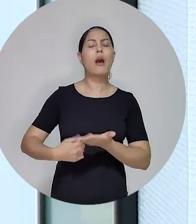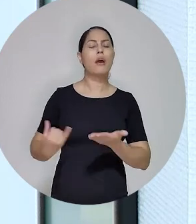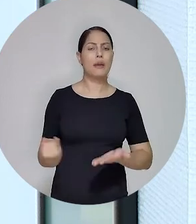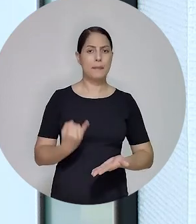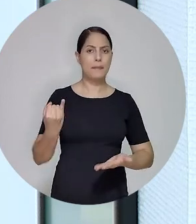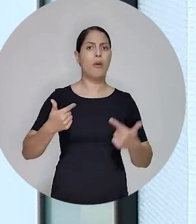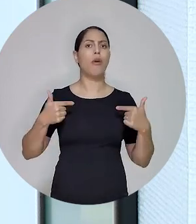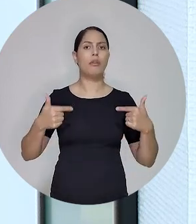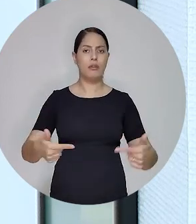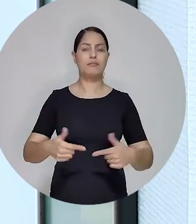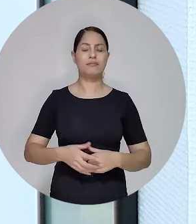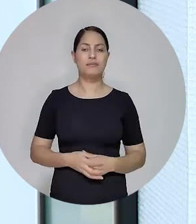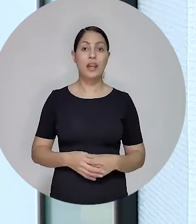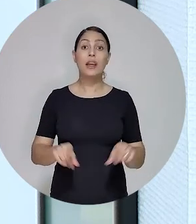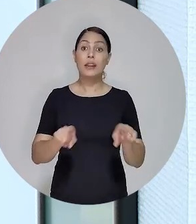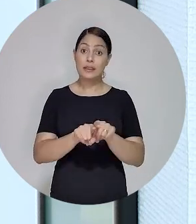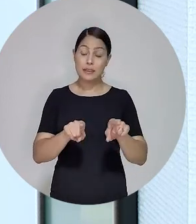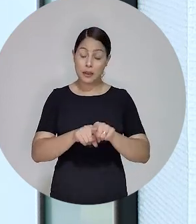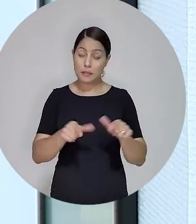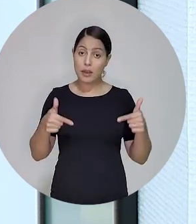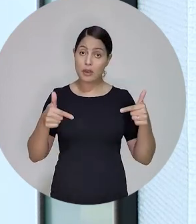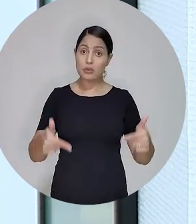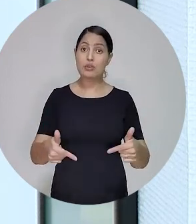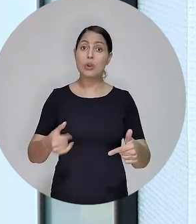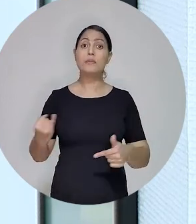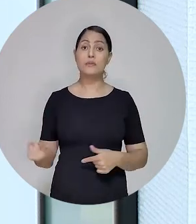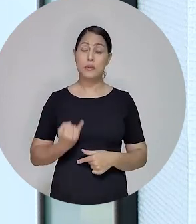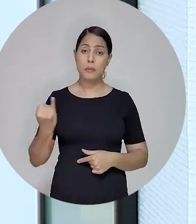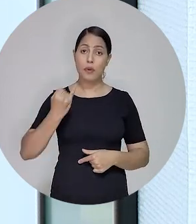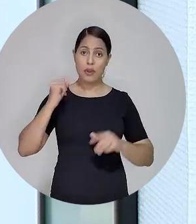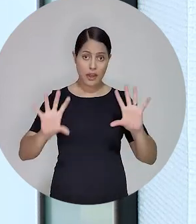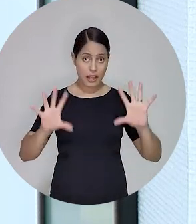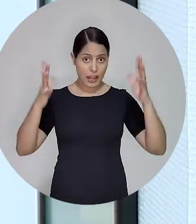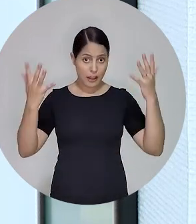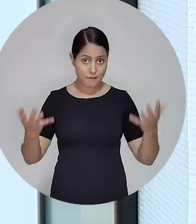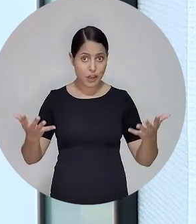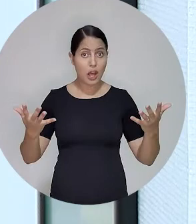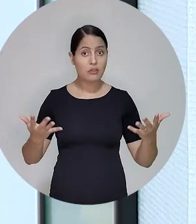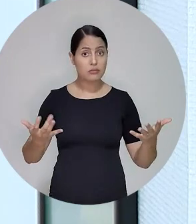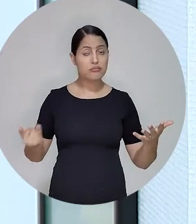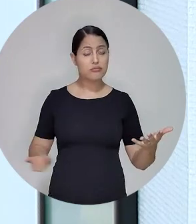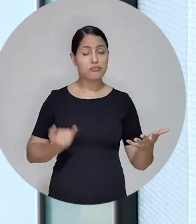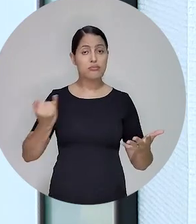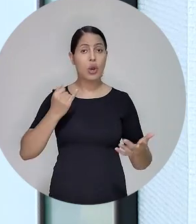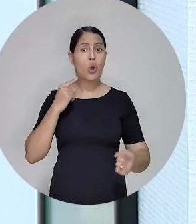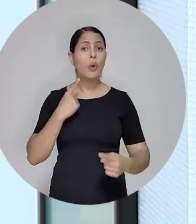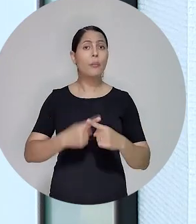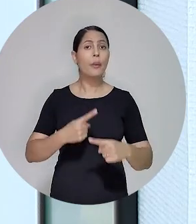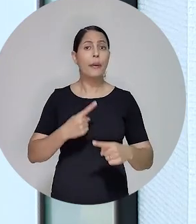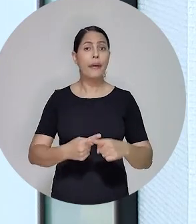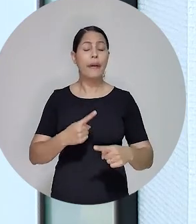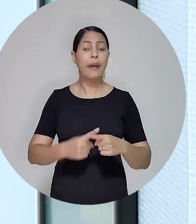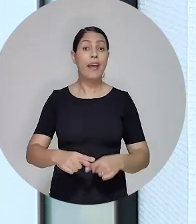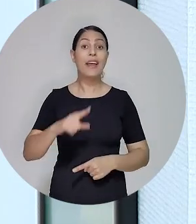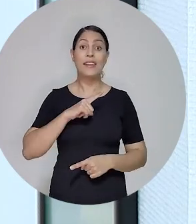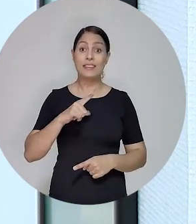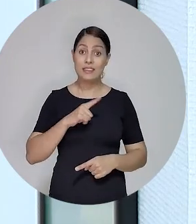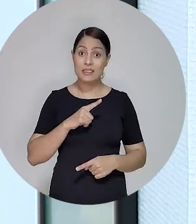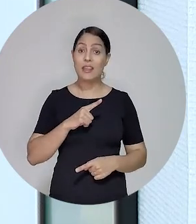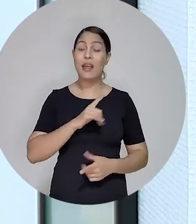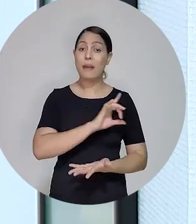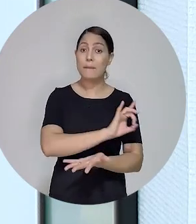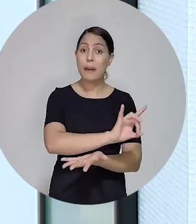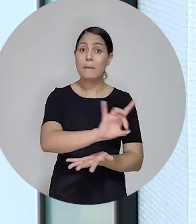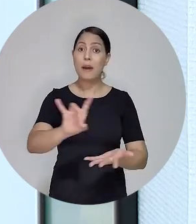Judiciário. Também reafirmamos a importância de eventos presenciais como este, que demonstram a importância